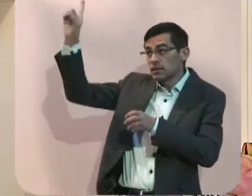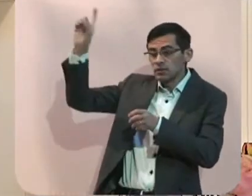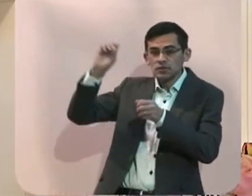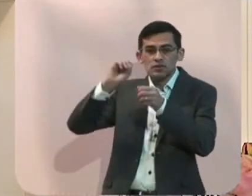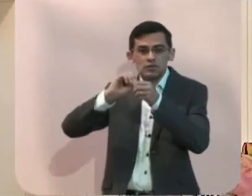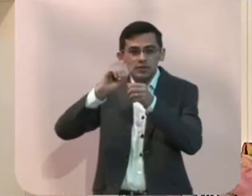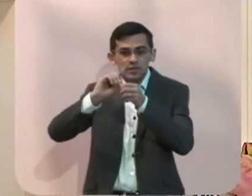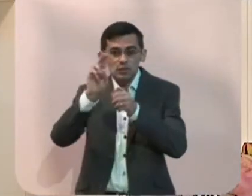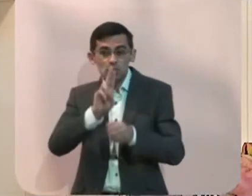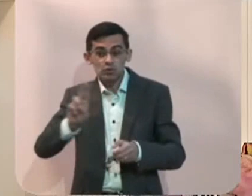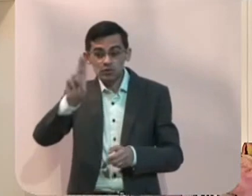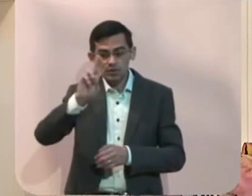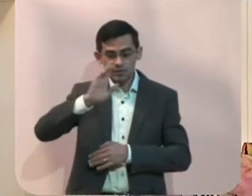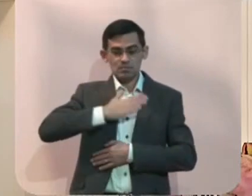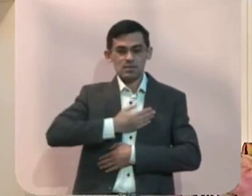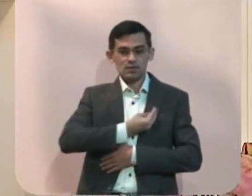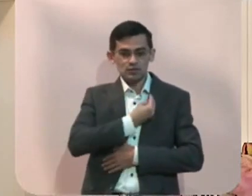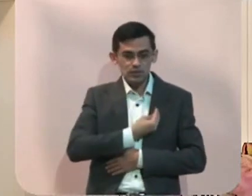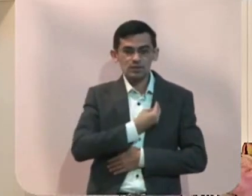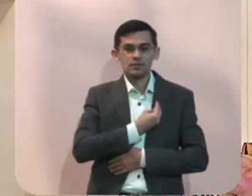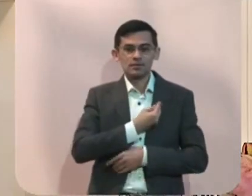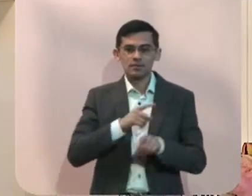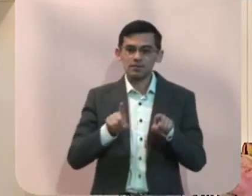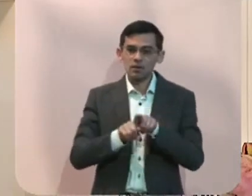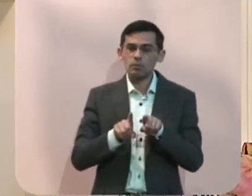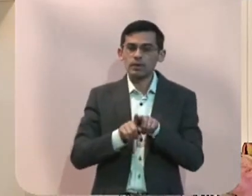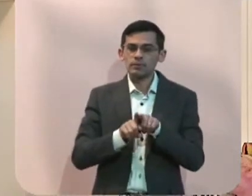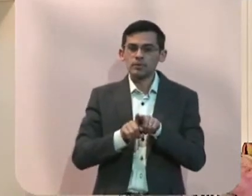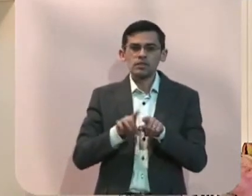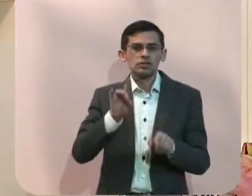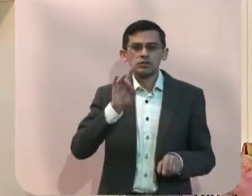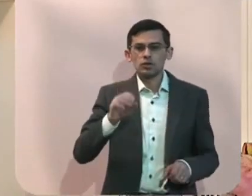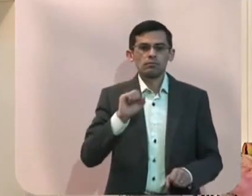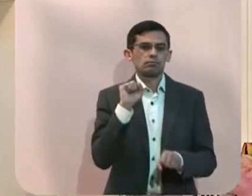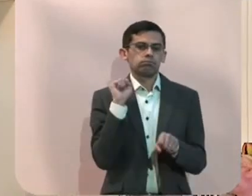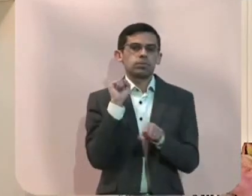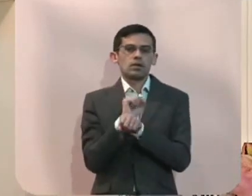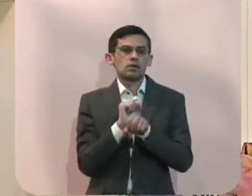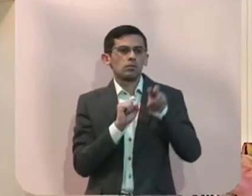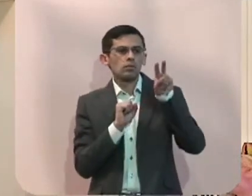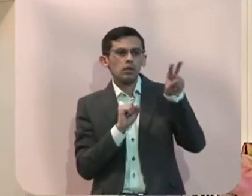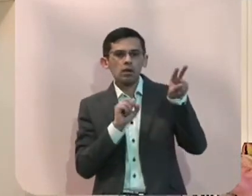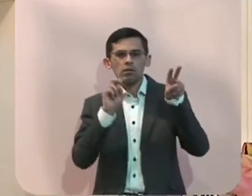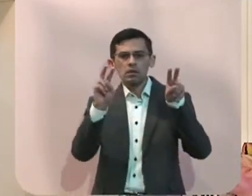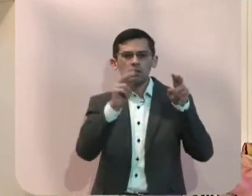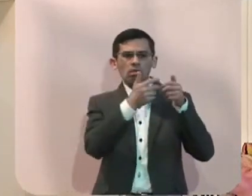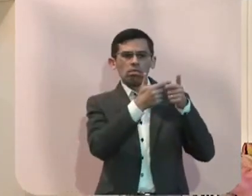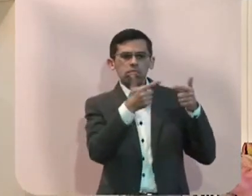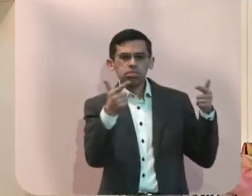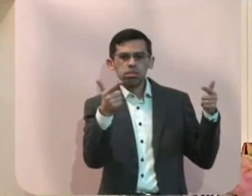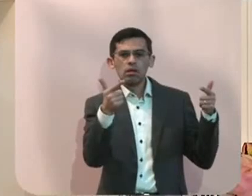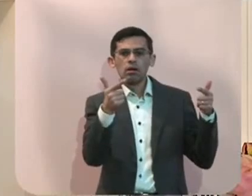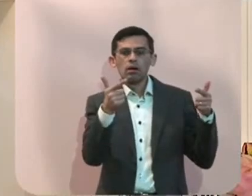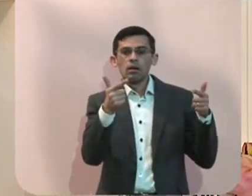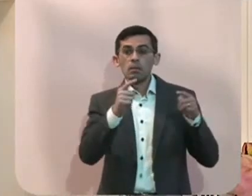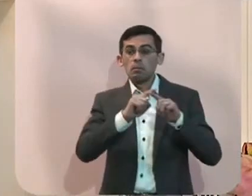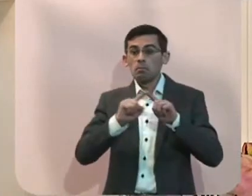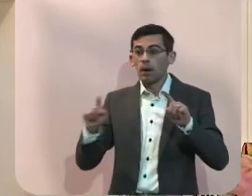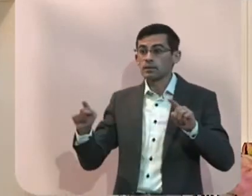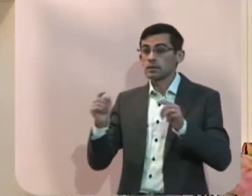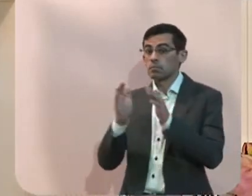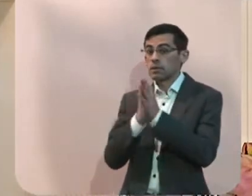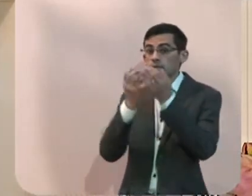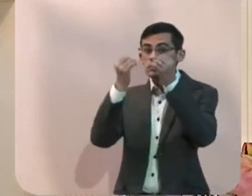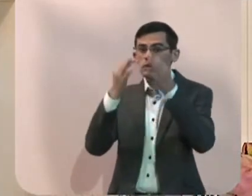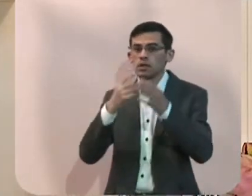em nós e através de nós. Então, ao invés de a gente só ficar parado olhando a decepção, A gente diz assim, Senhor, eu quero ver